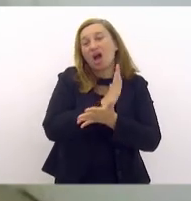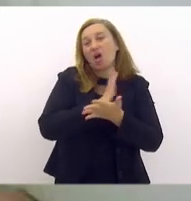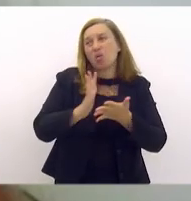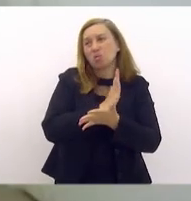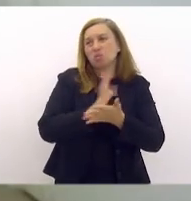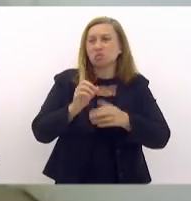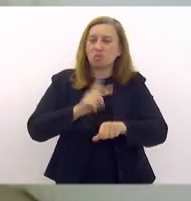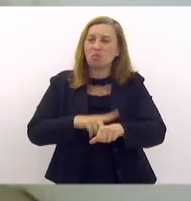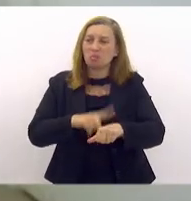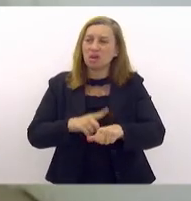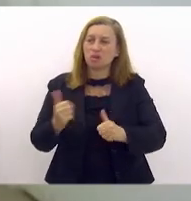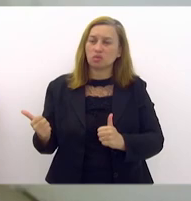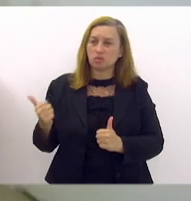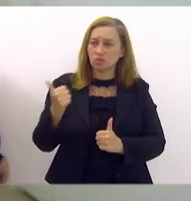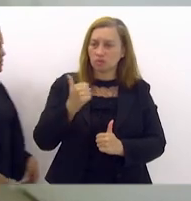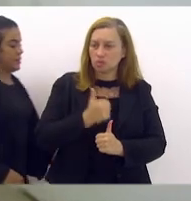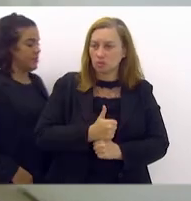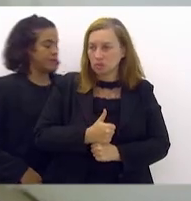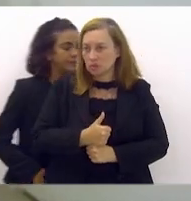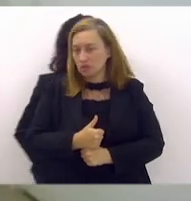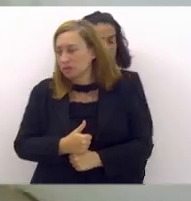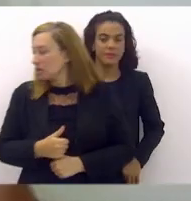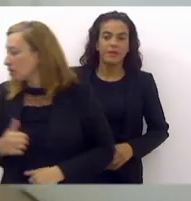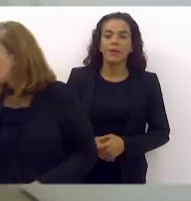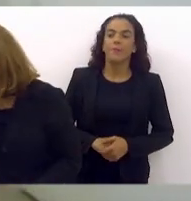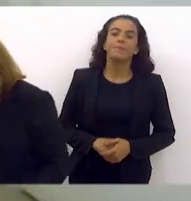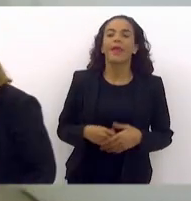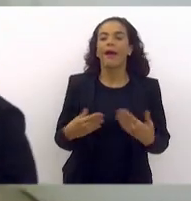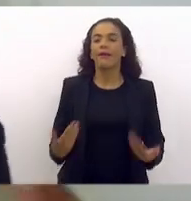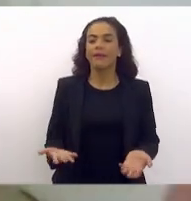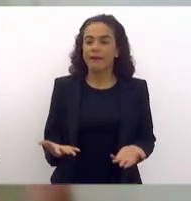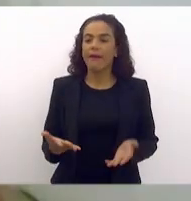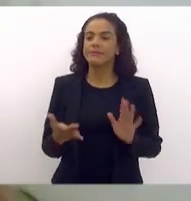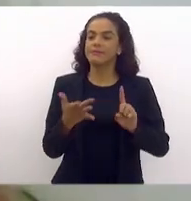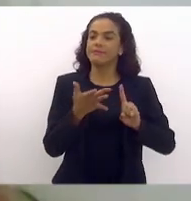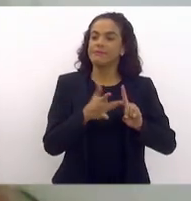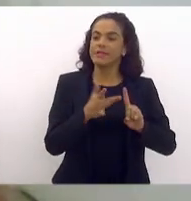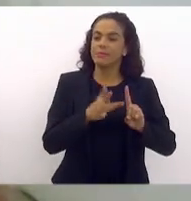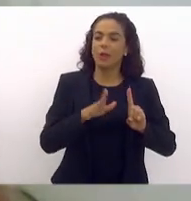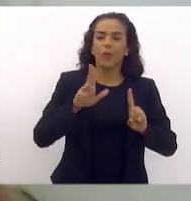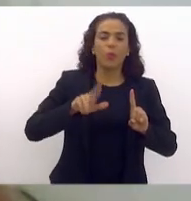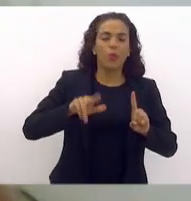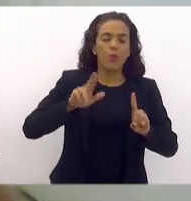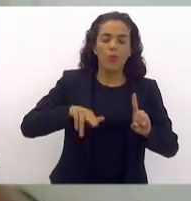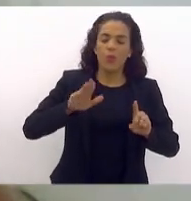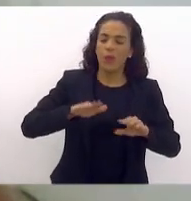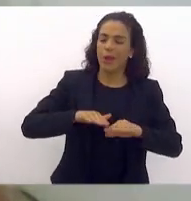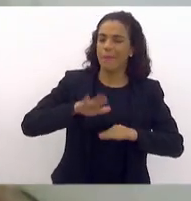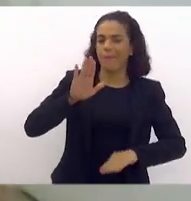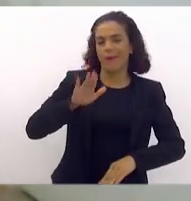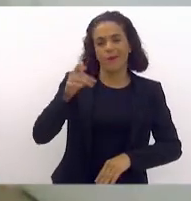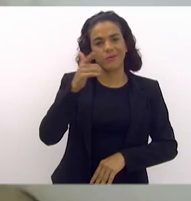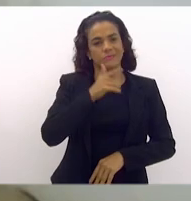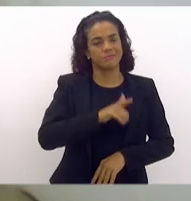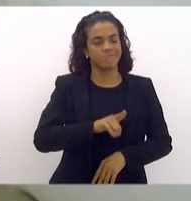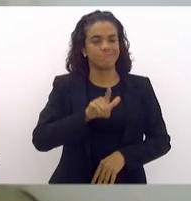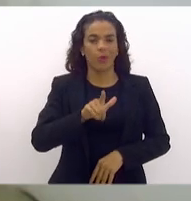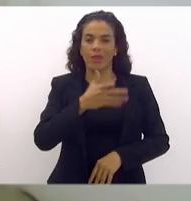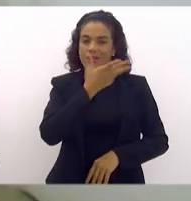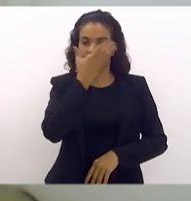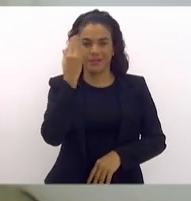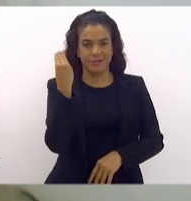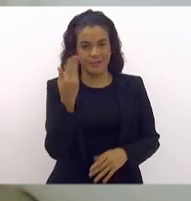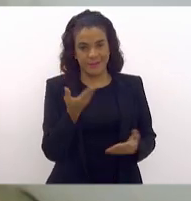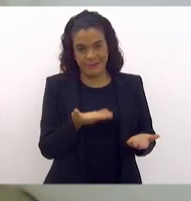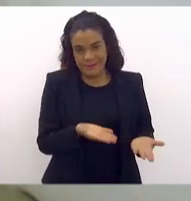que se ganharam grande repercussão nacional, e aí essa vítima nunca mais consegue, né, não tem mais o direito de ser esquecida depois